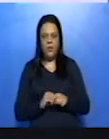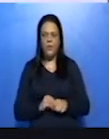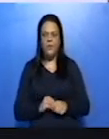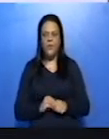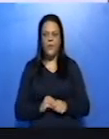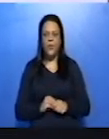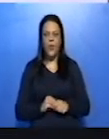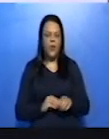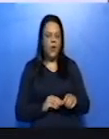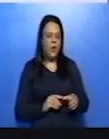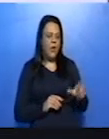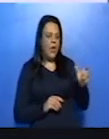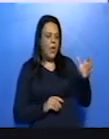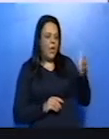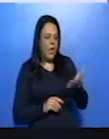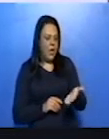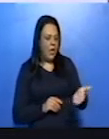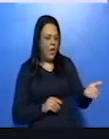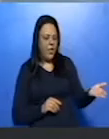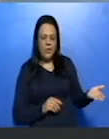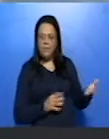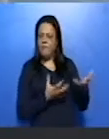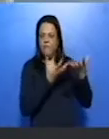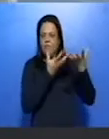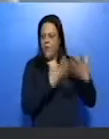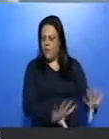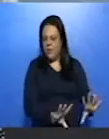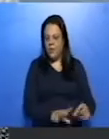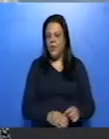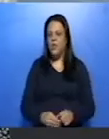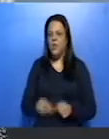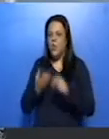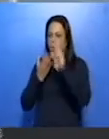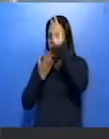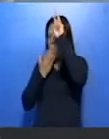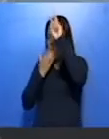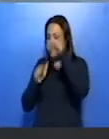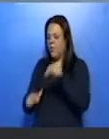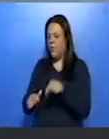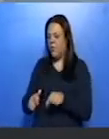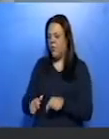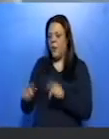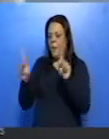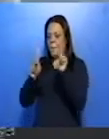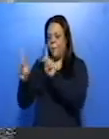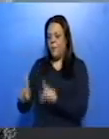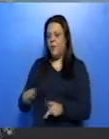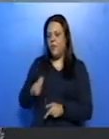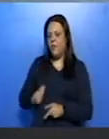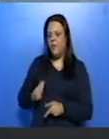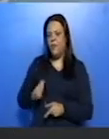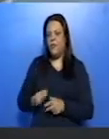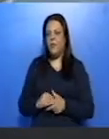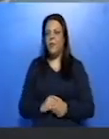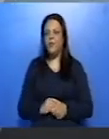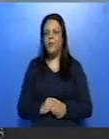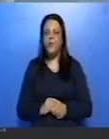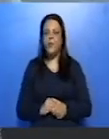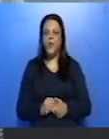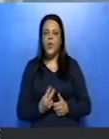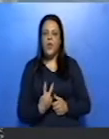que os índios vivam em paz. Esta oração aqui, essa segunda oração, onde eu tenho o verbo viver,